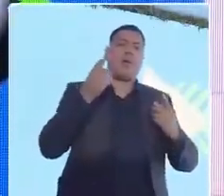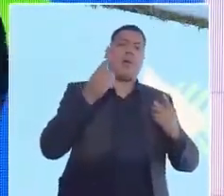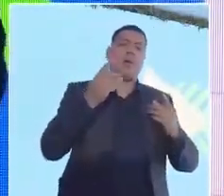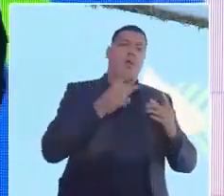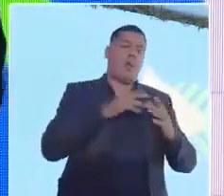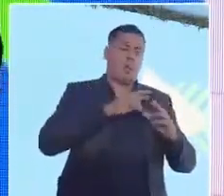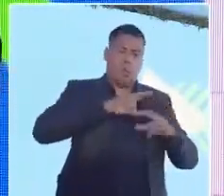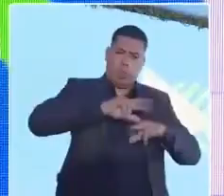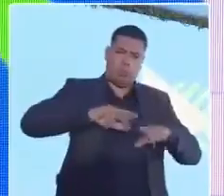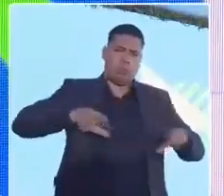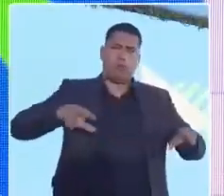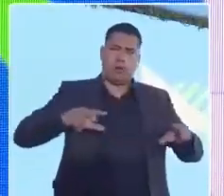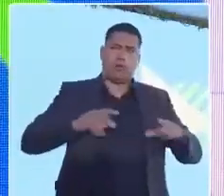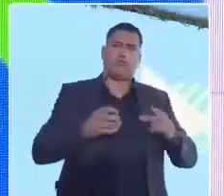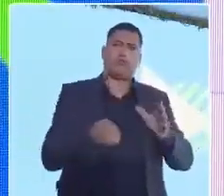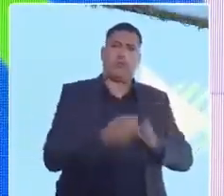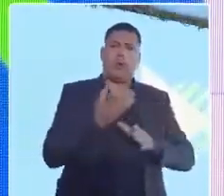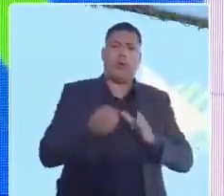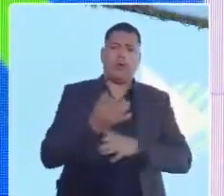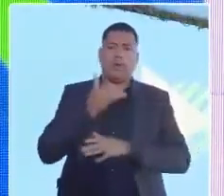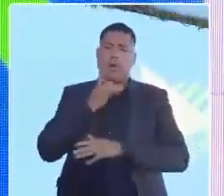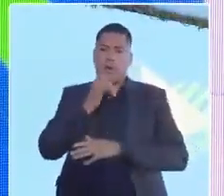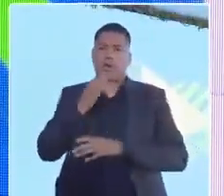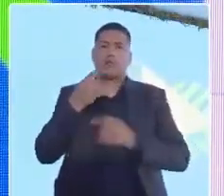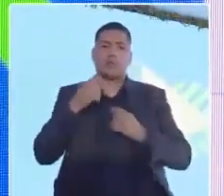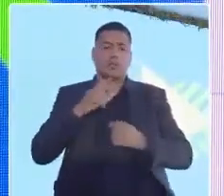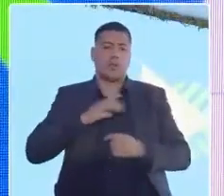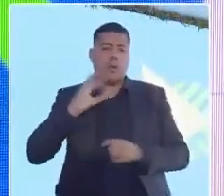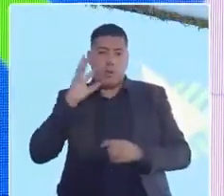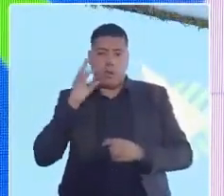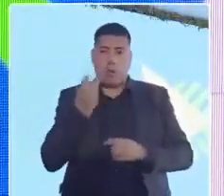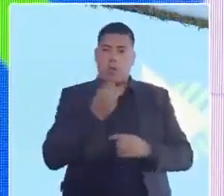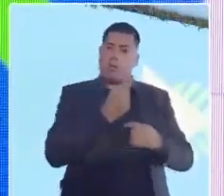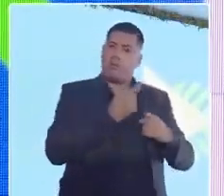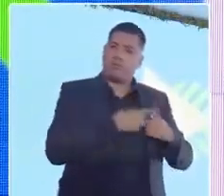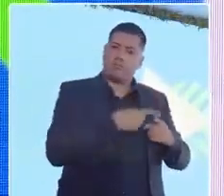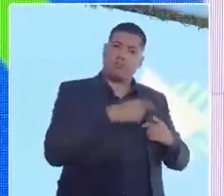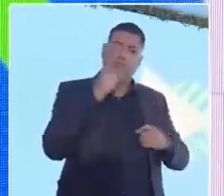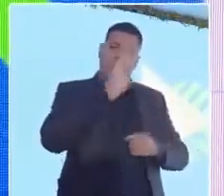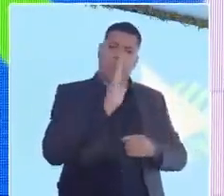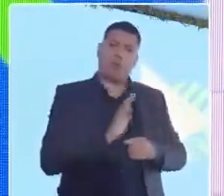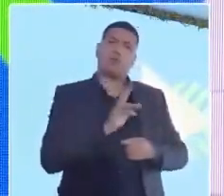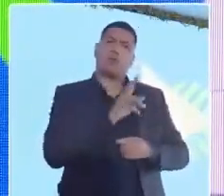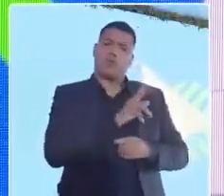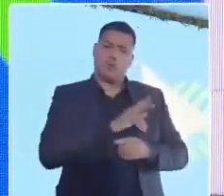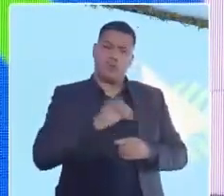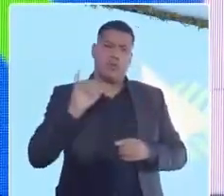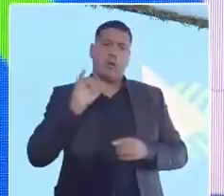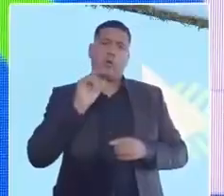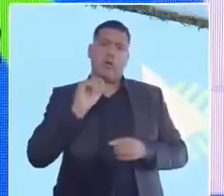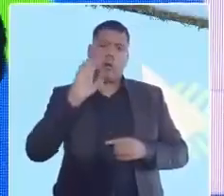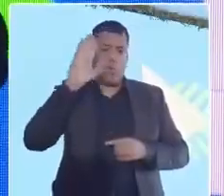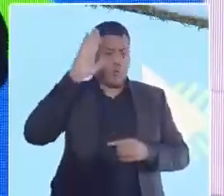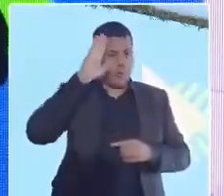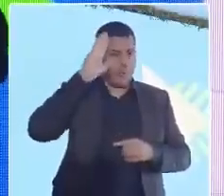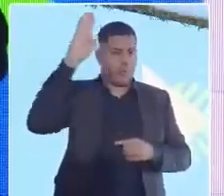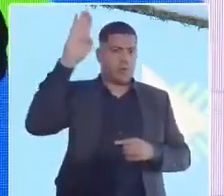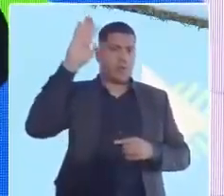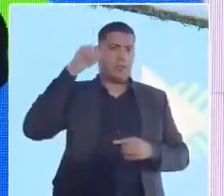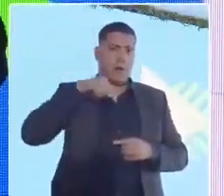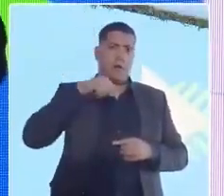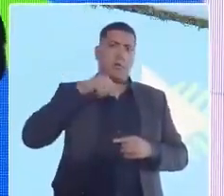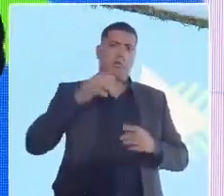muitas aqui deve ser reconhecido porque o Brasil vai e deve se consolidar como centro global de